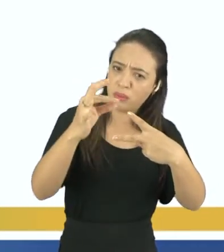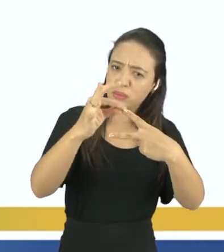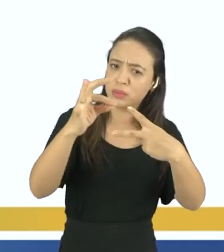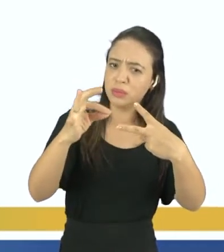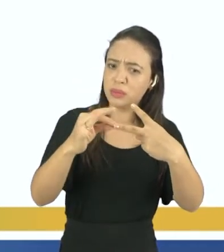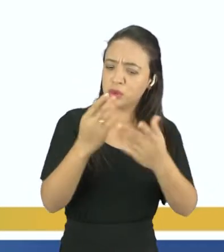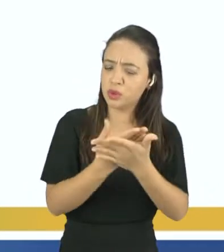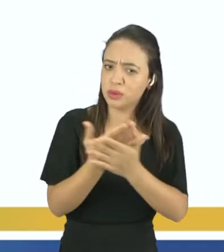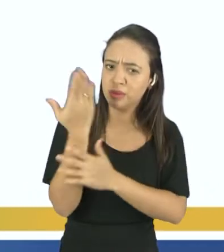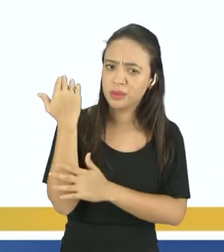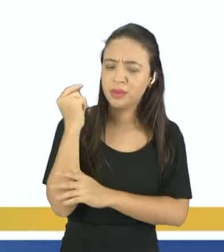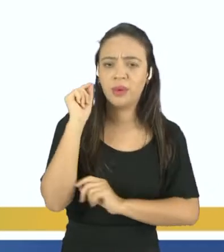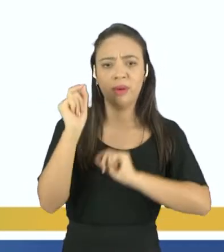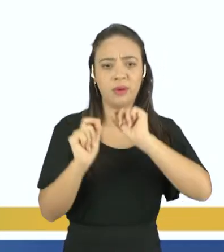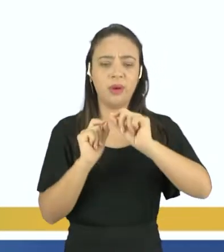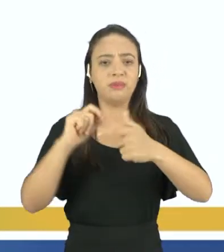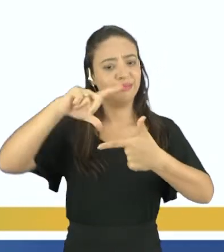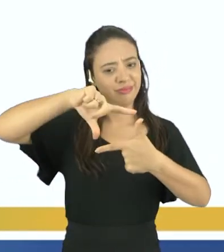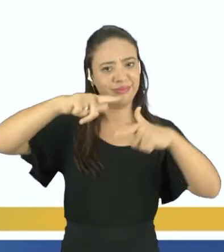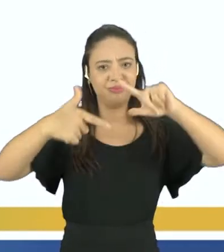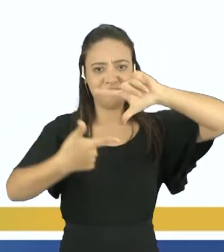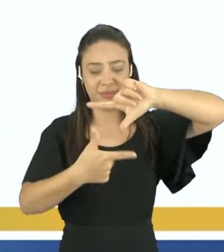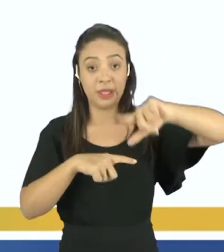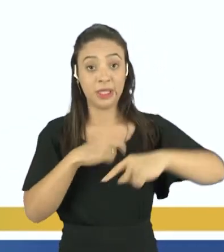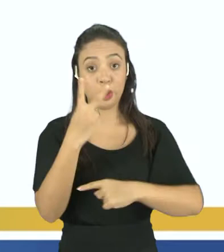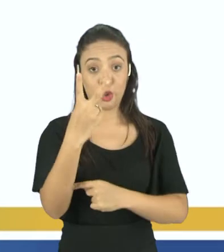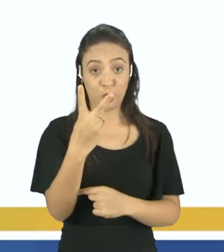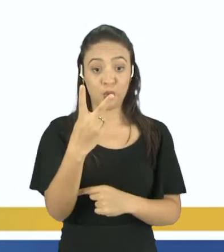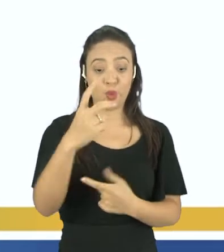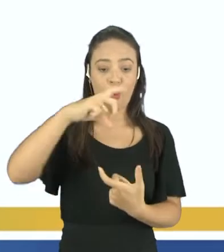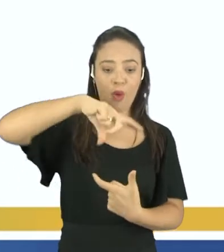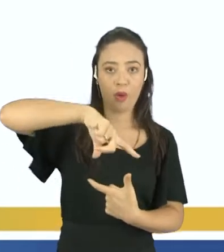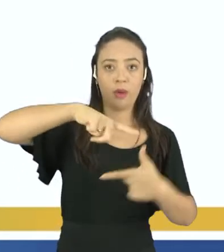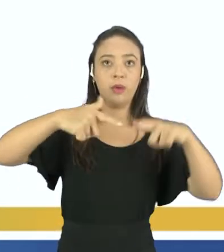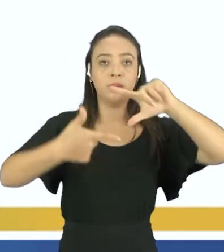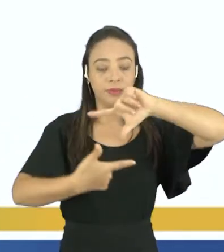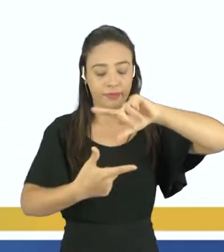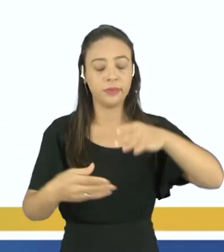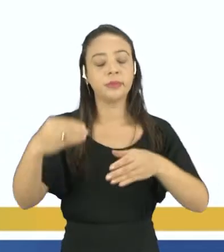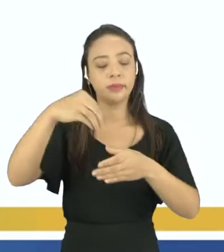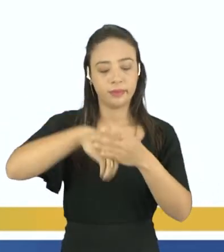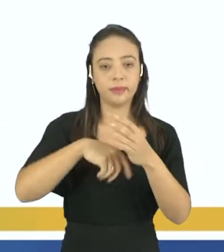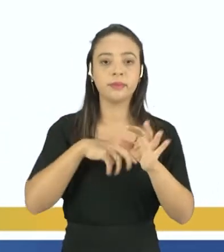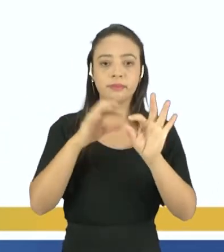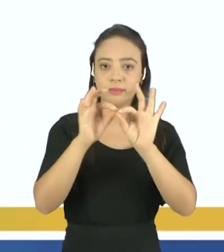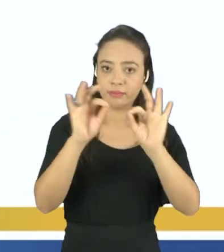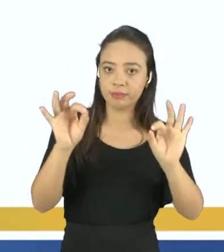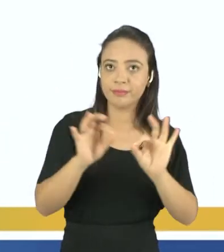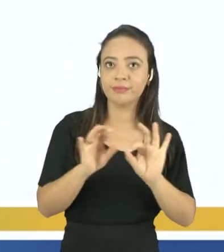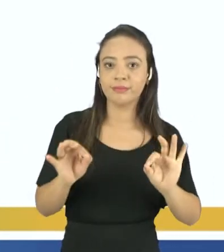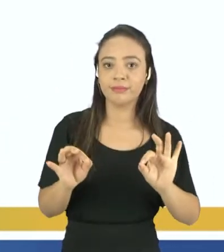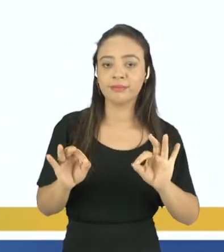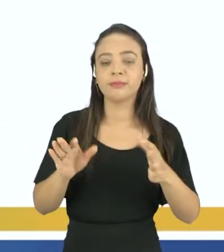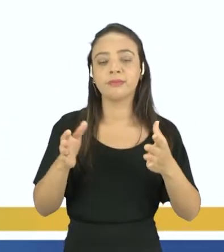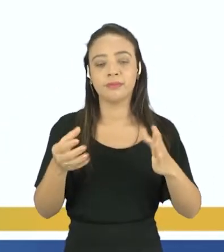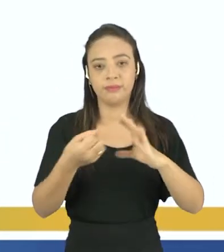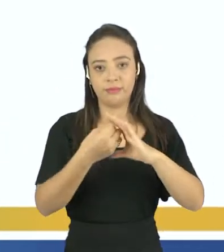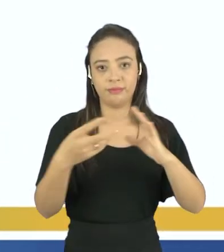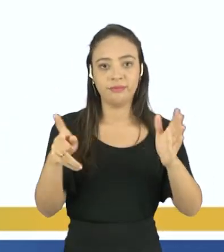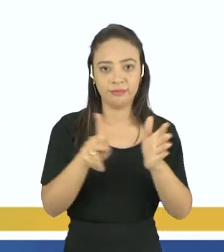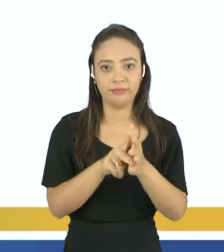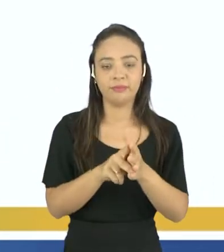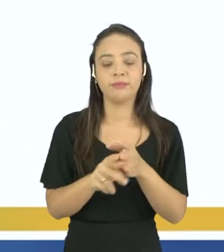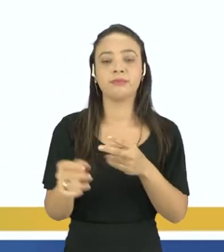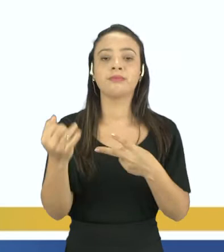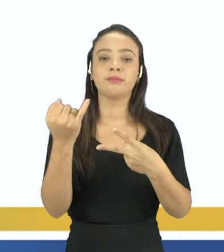né são essas figuras geométricas né que tem duas dimensões formadas por segmentos de retas certo então entre os elementos do polígono